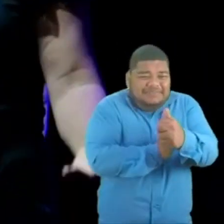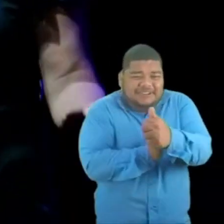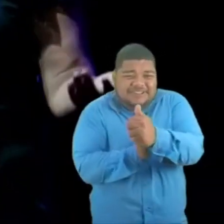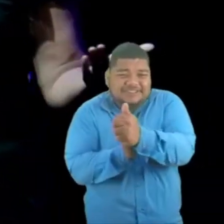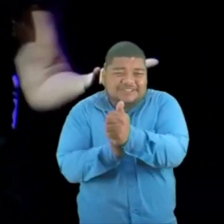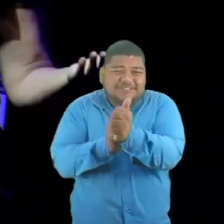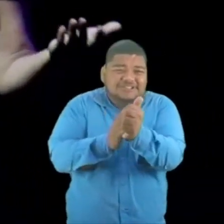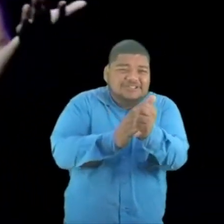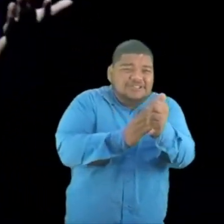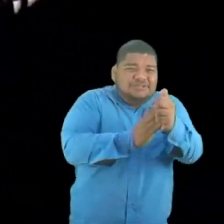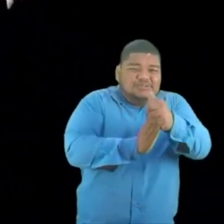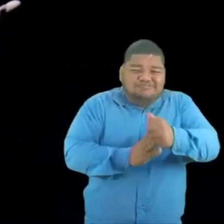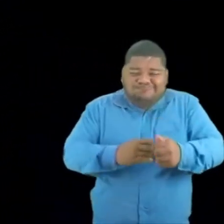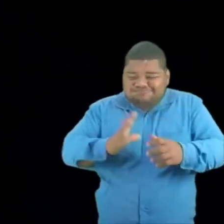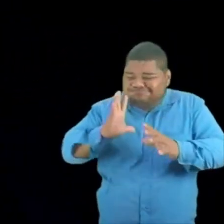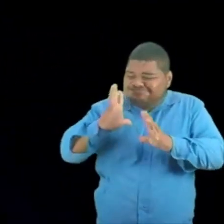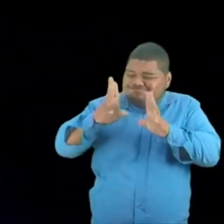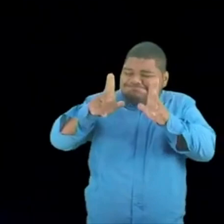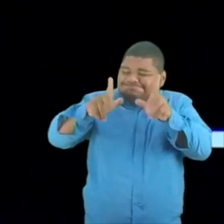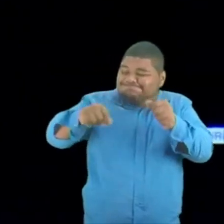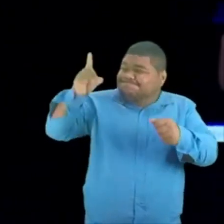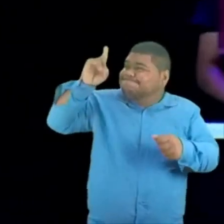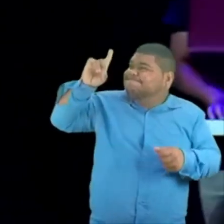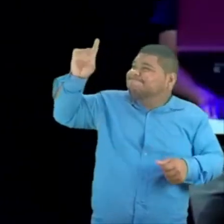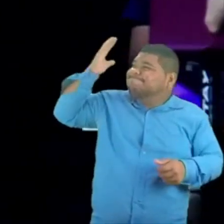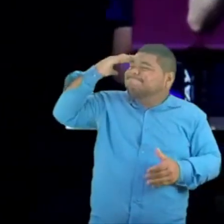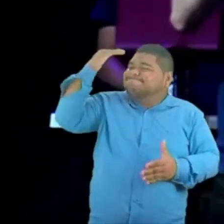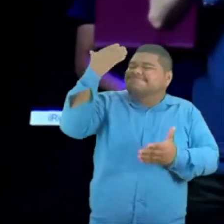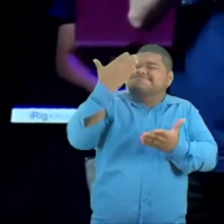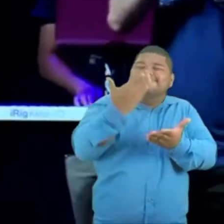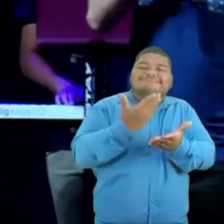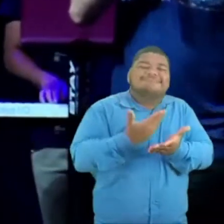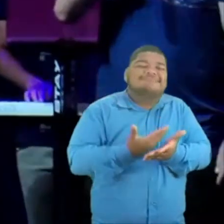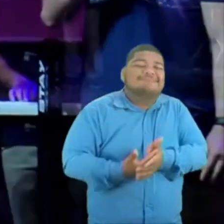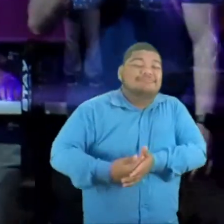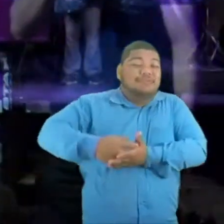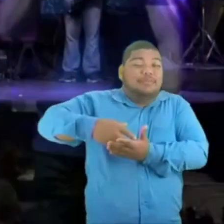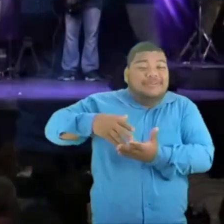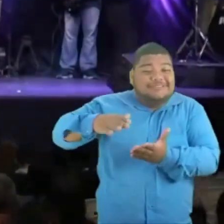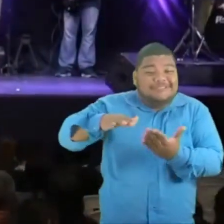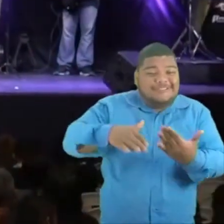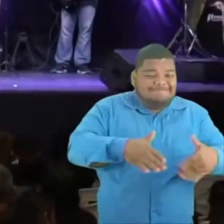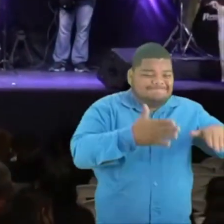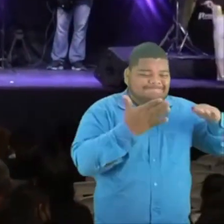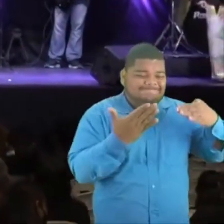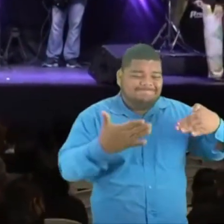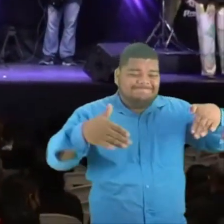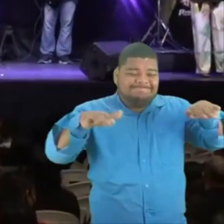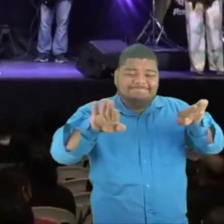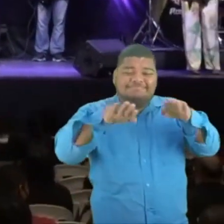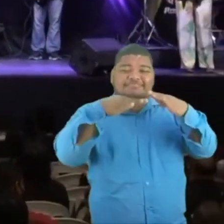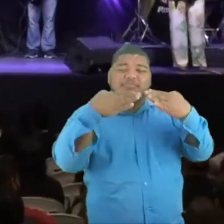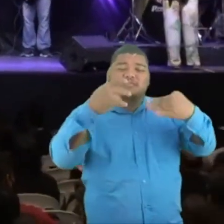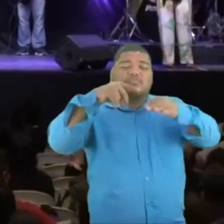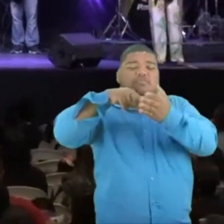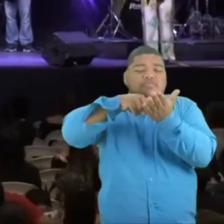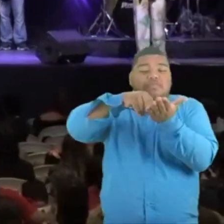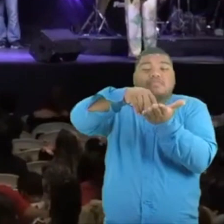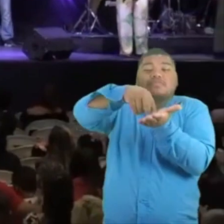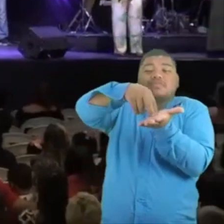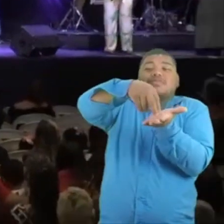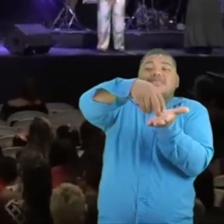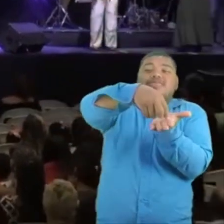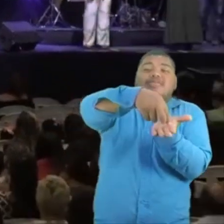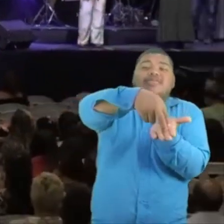Guia-me para que em tudo em ti confie, sobre as águas eu